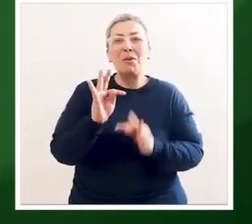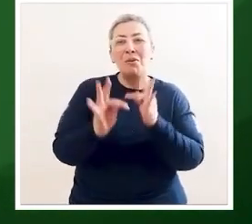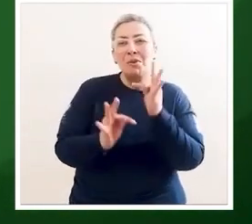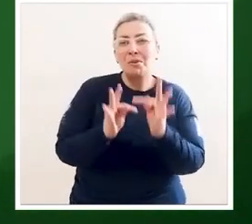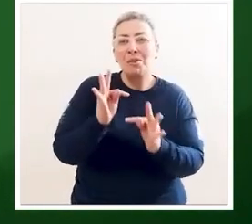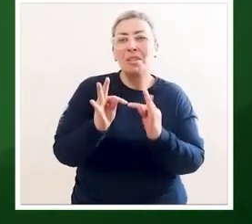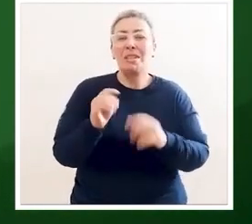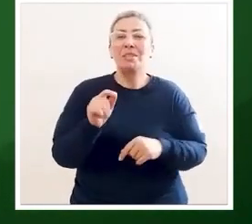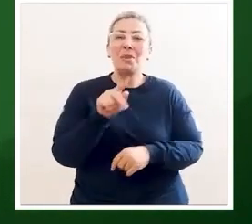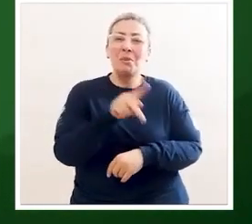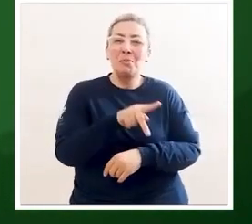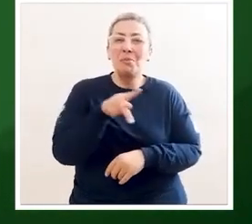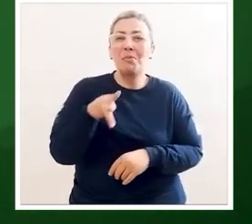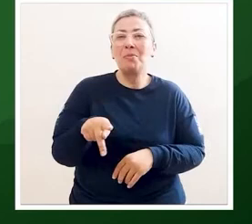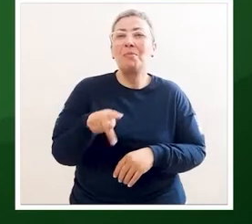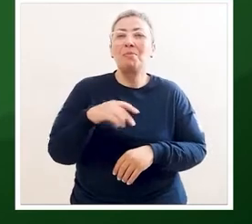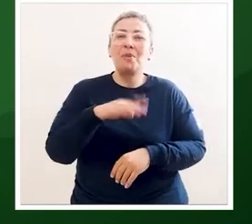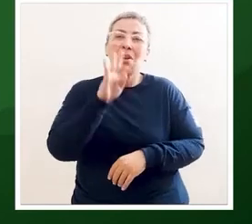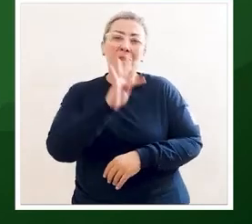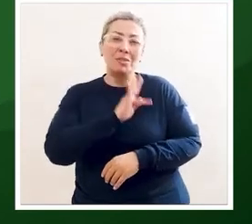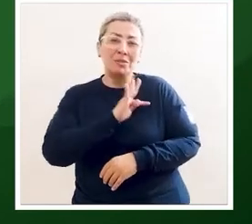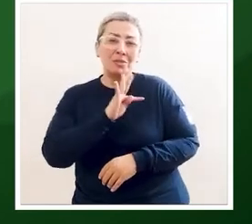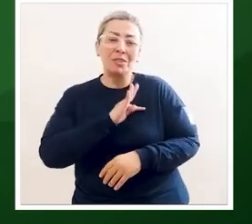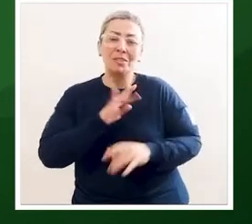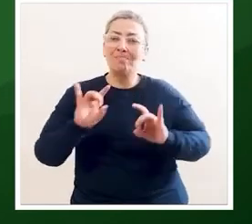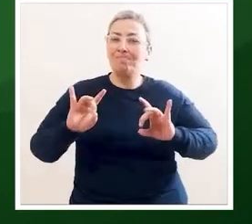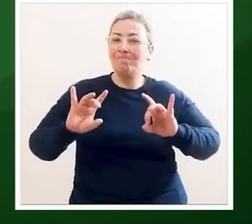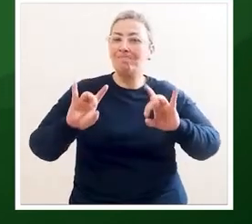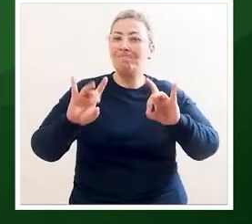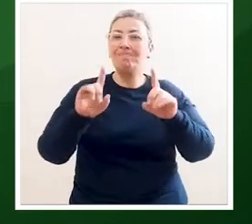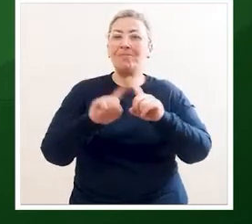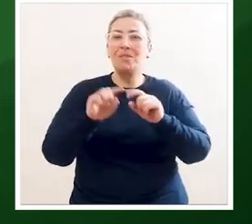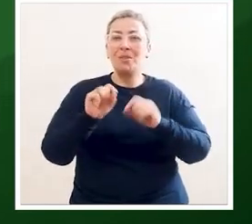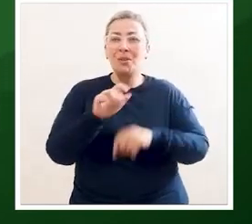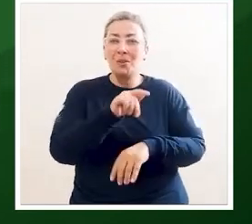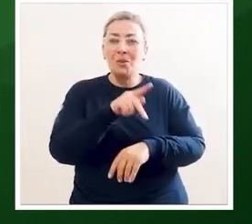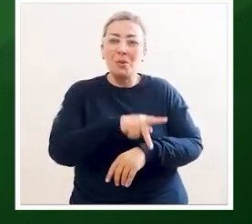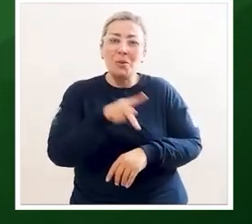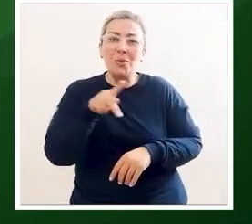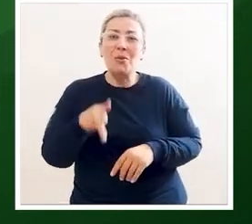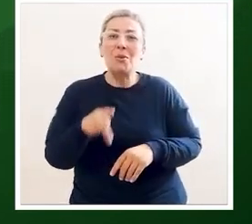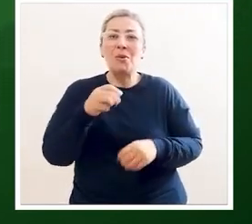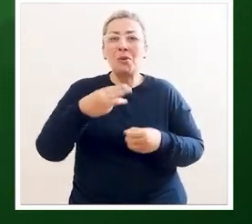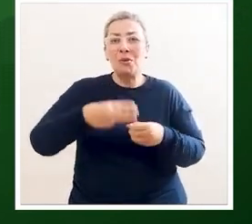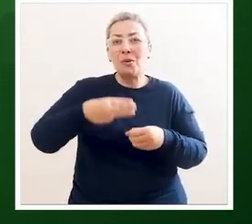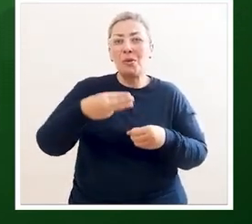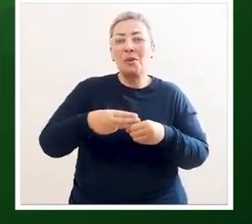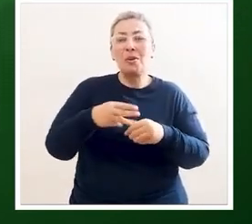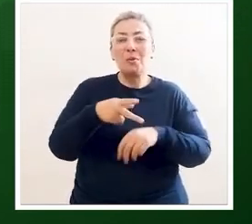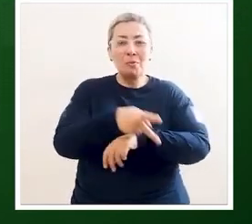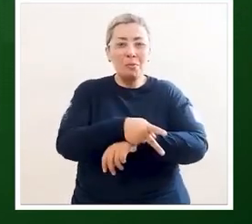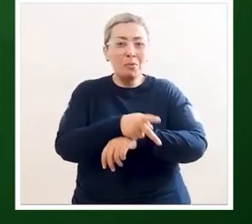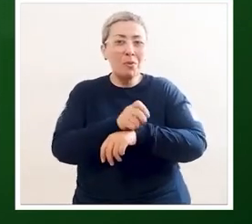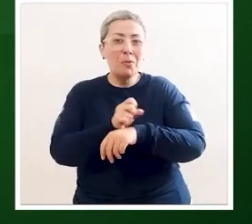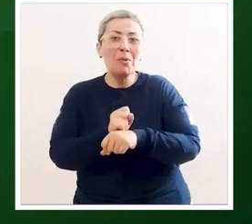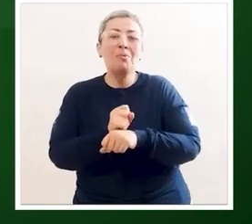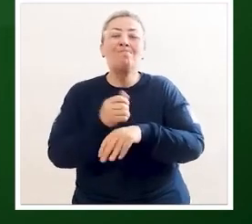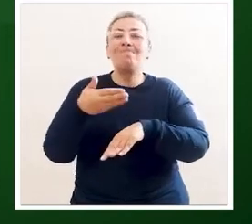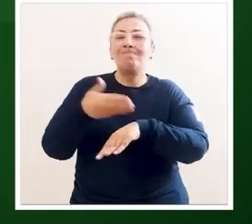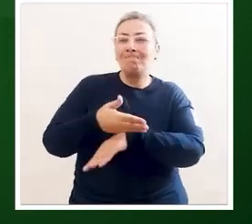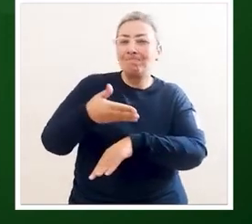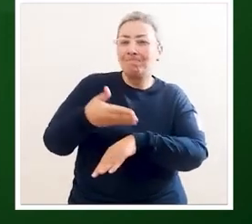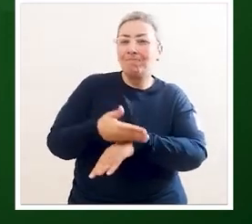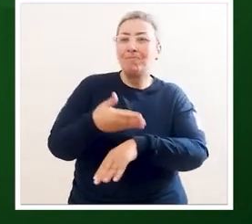é todos os professores aqui do Alto Tietê em especial para os professores aqui do município de Poá